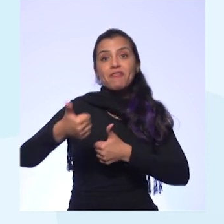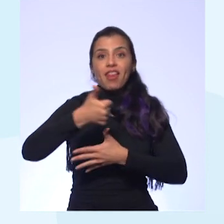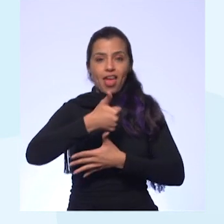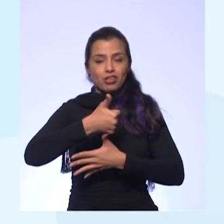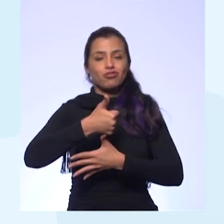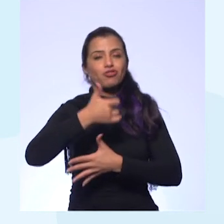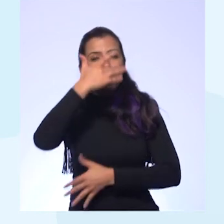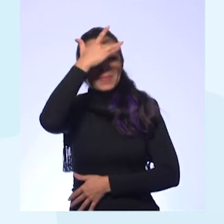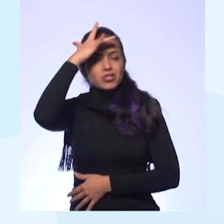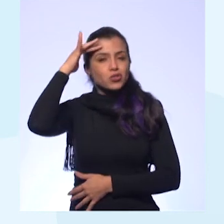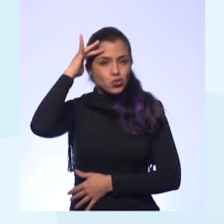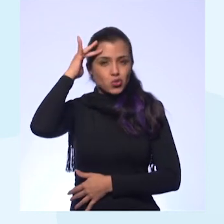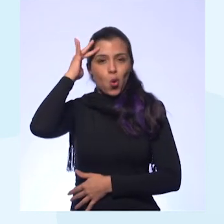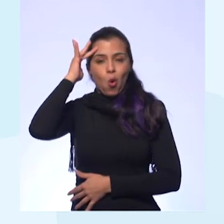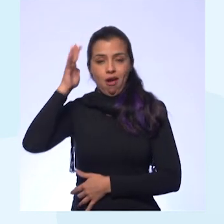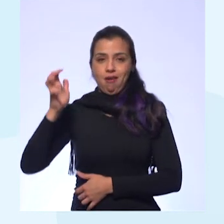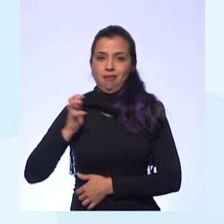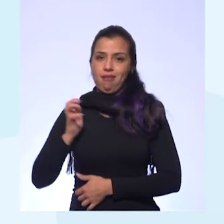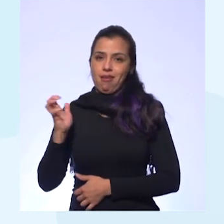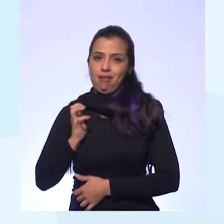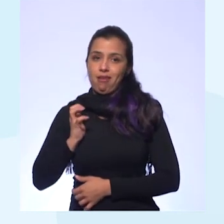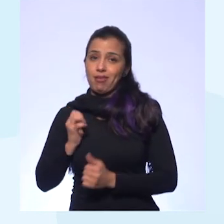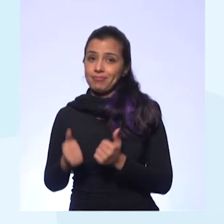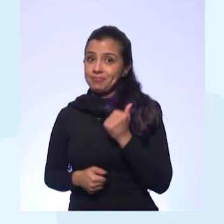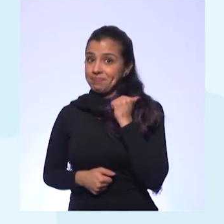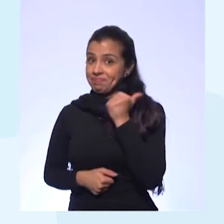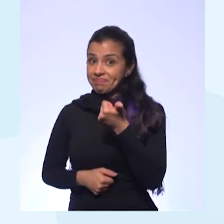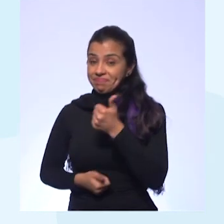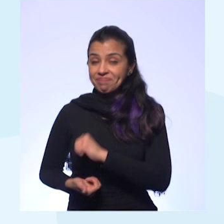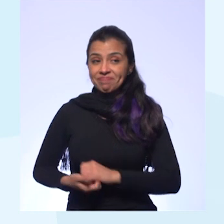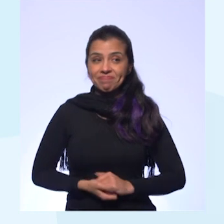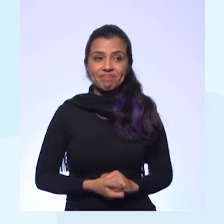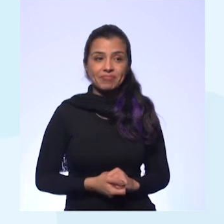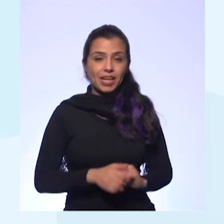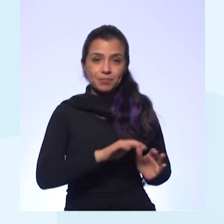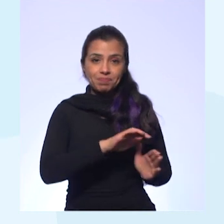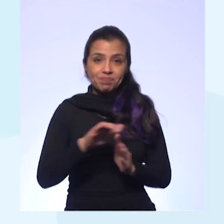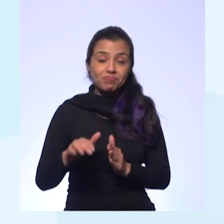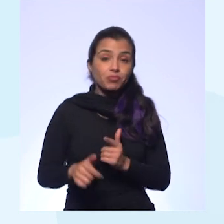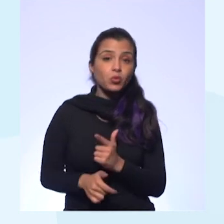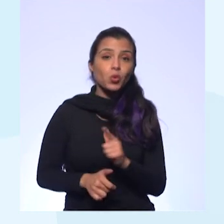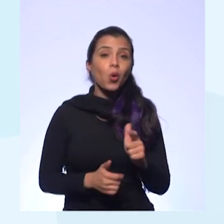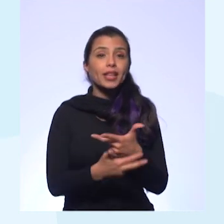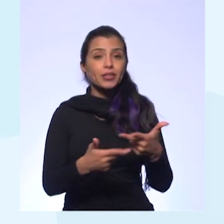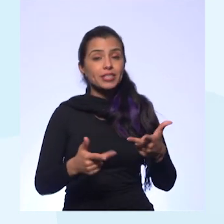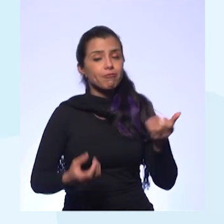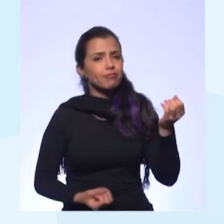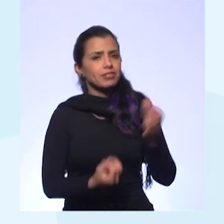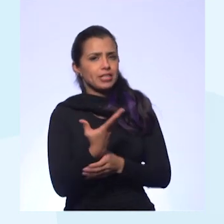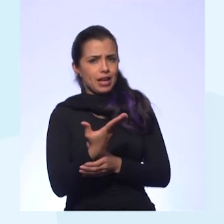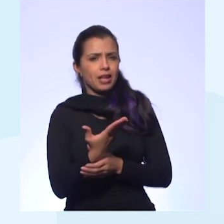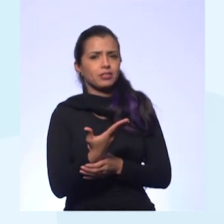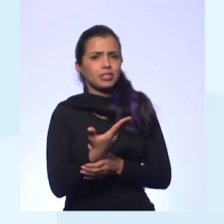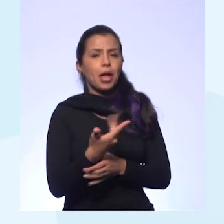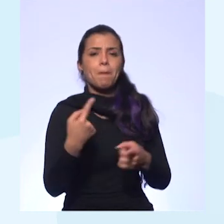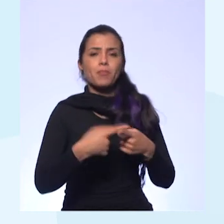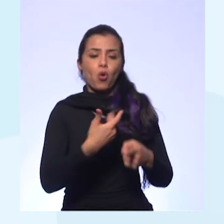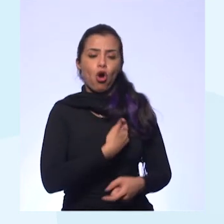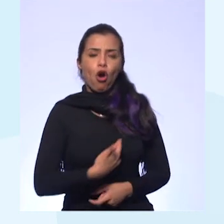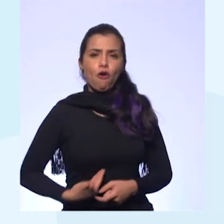na França, tá? Um outro órgão que também foi criado, inclusive à medida em que esse governo jacobino foi